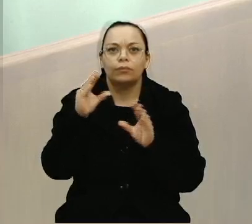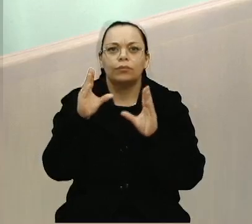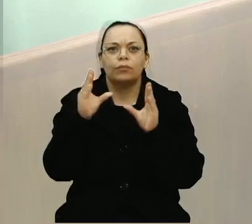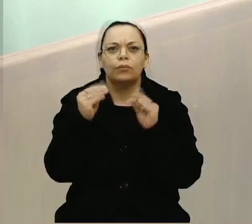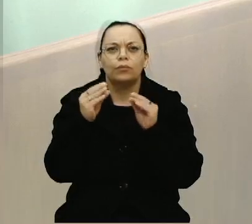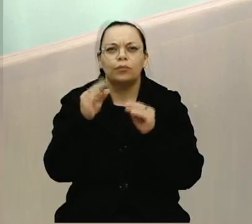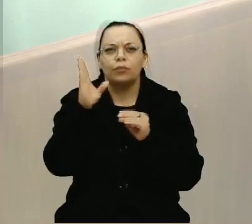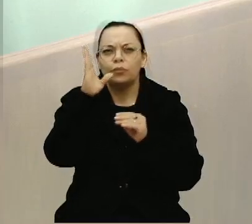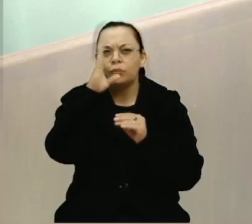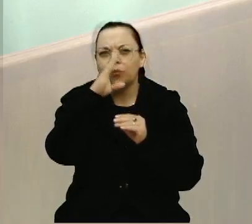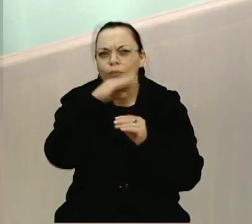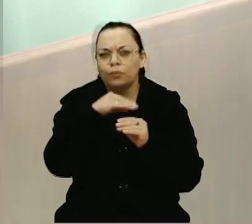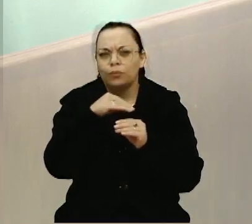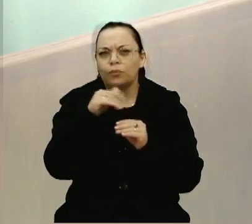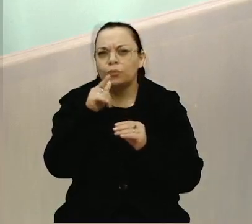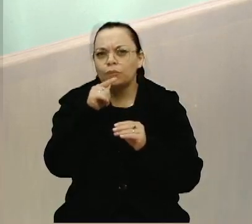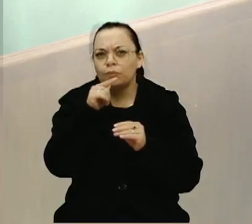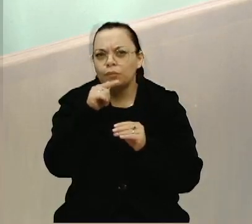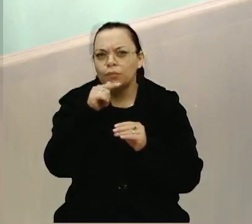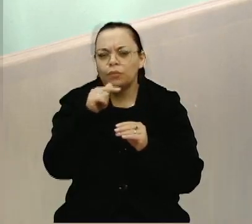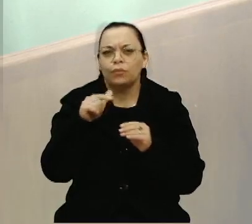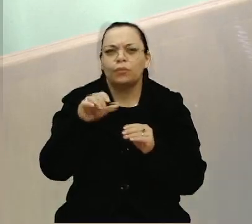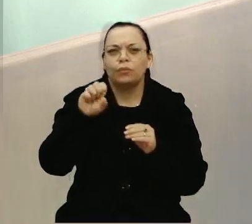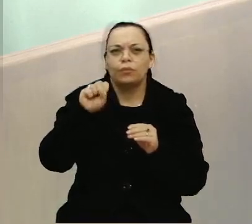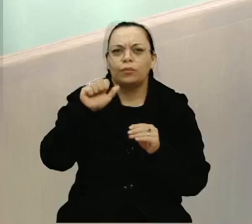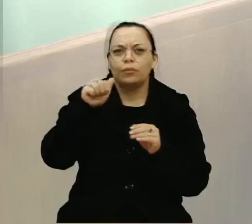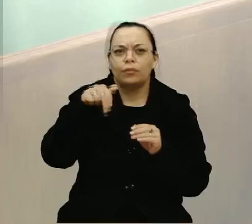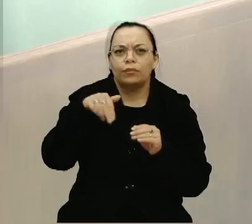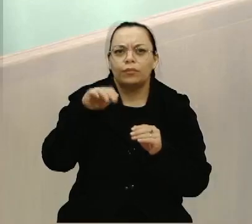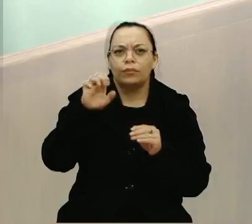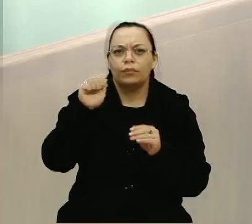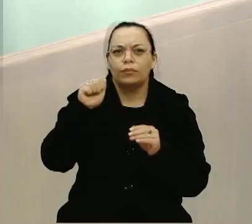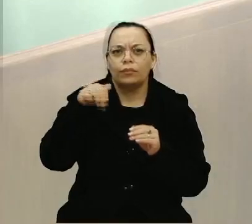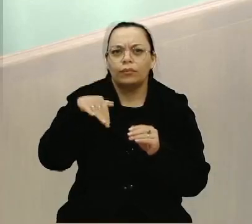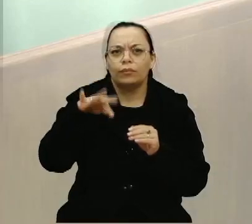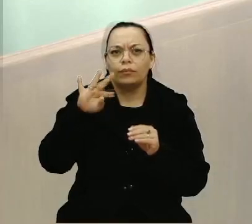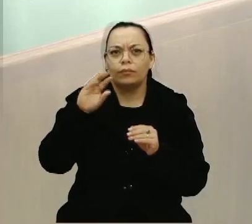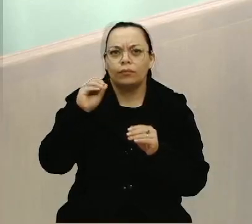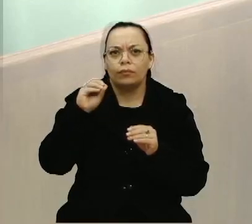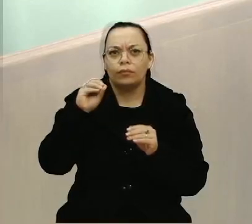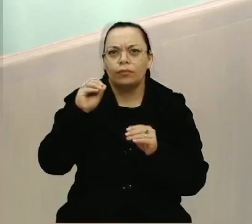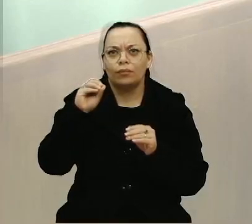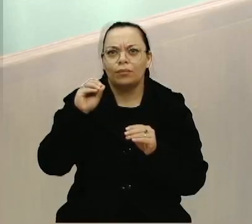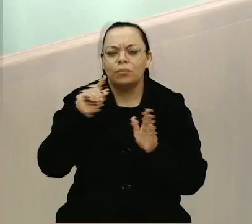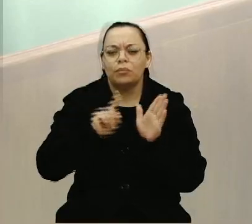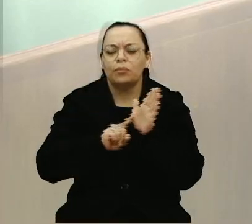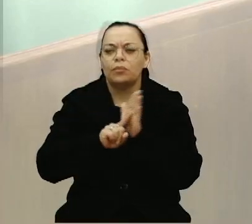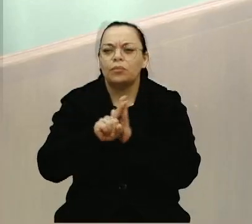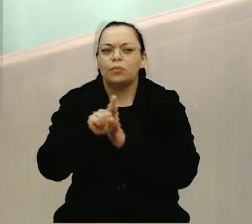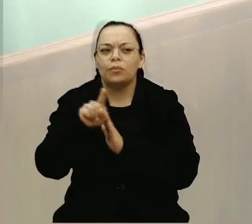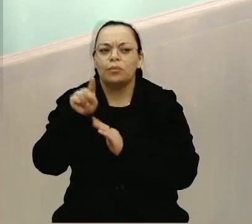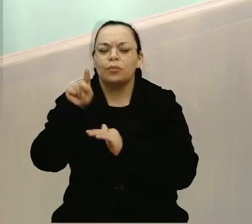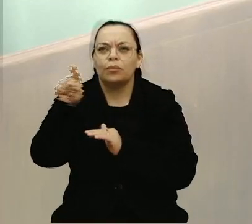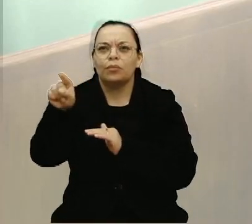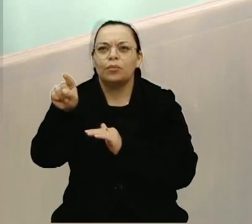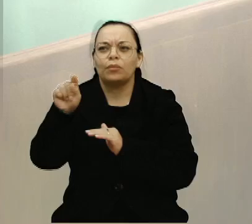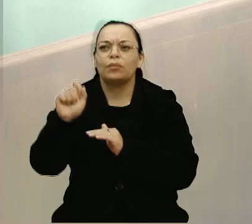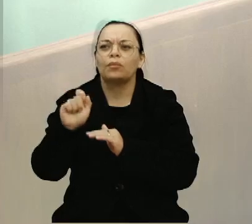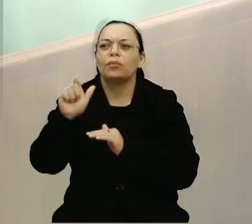o saneamento. E, inclusive, quando a Grégora esteve aqui, eu saí para perguntar qual